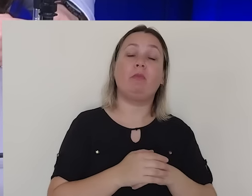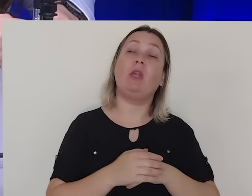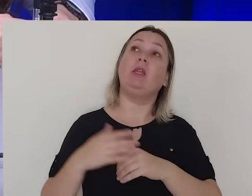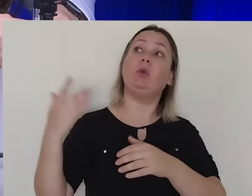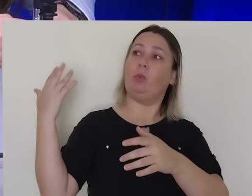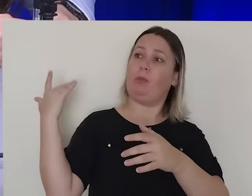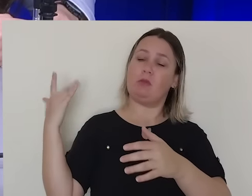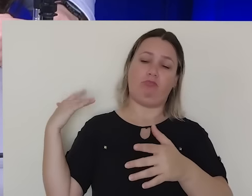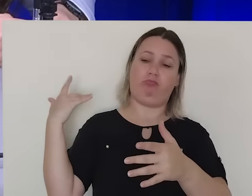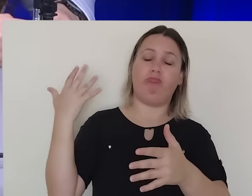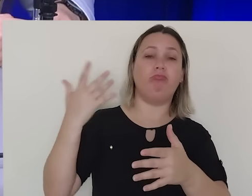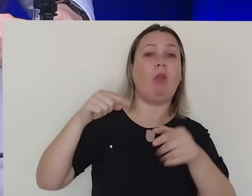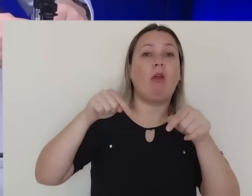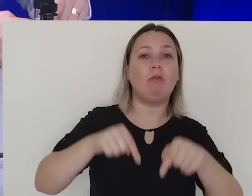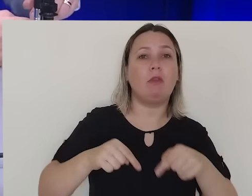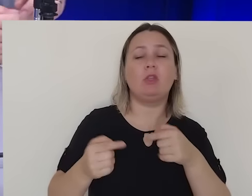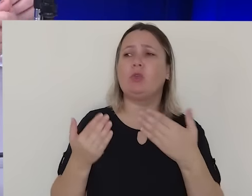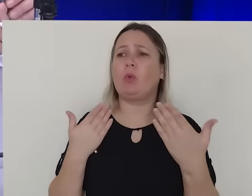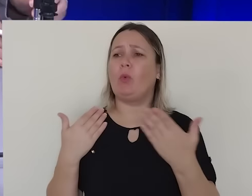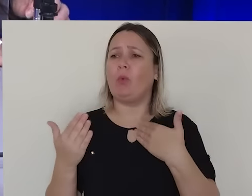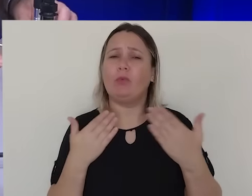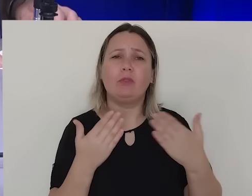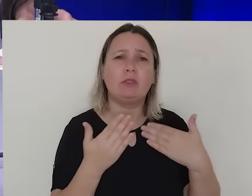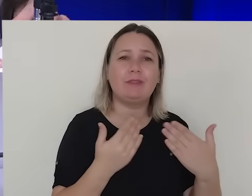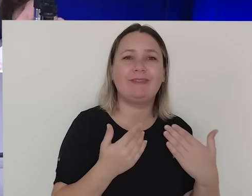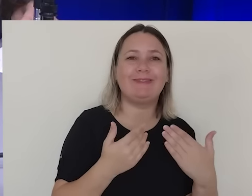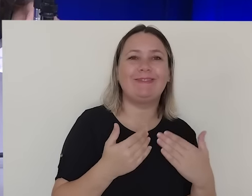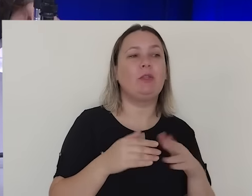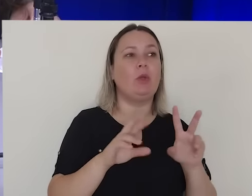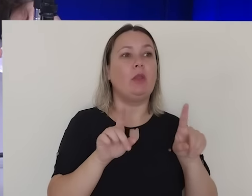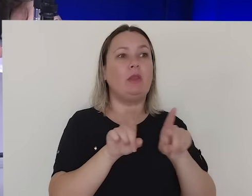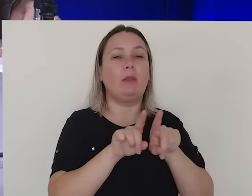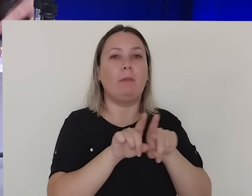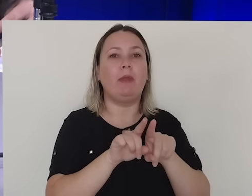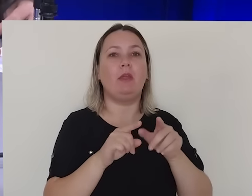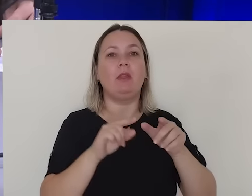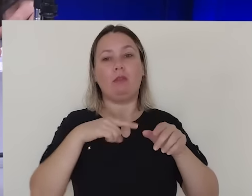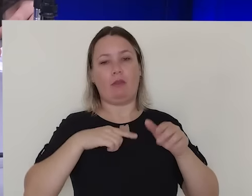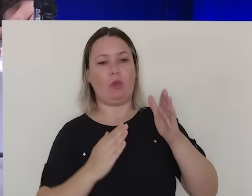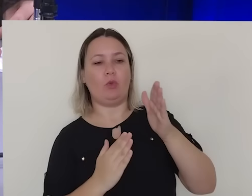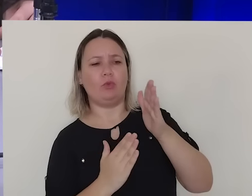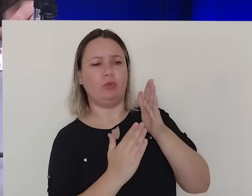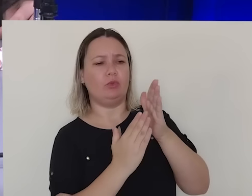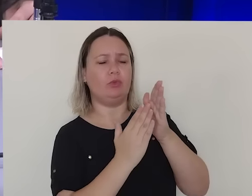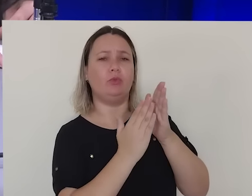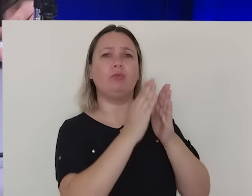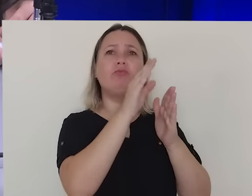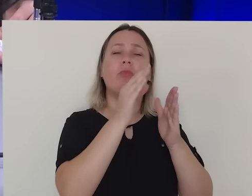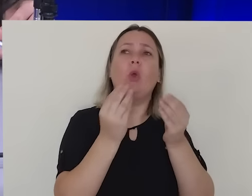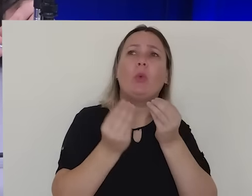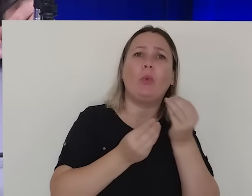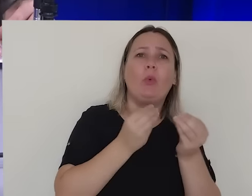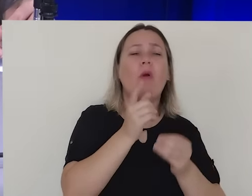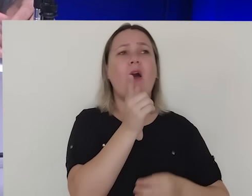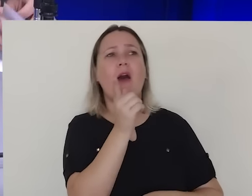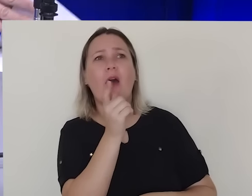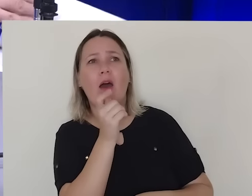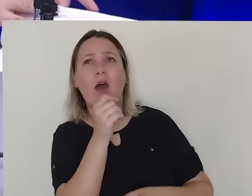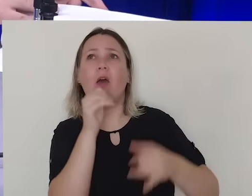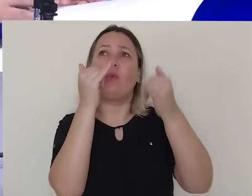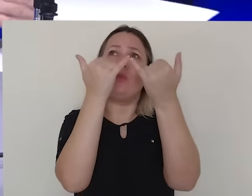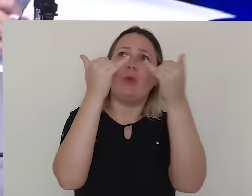e eh nós começamos com o controle dos indicadores né entender Quanto consome de água de energia geração